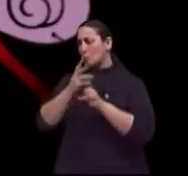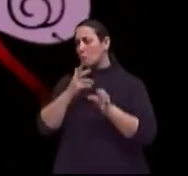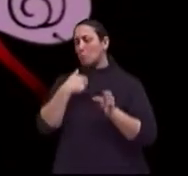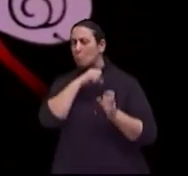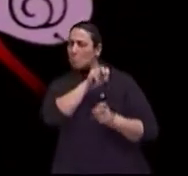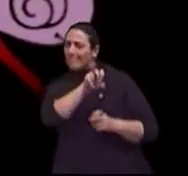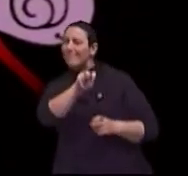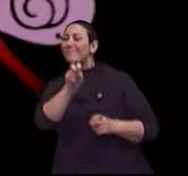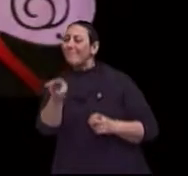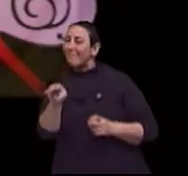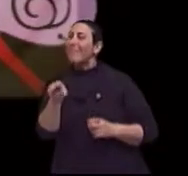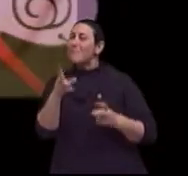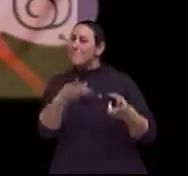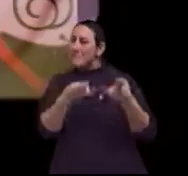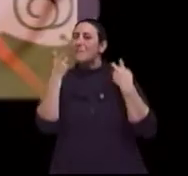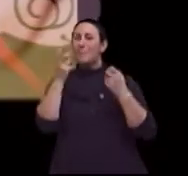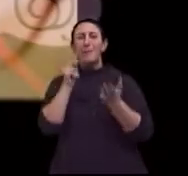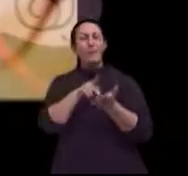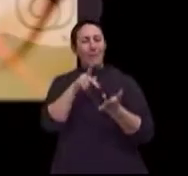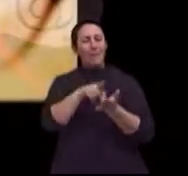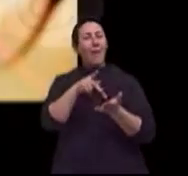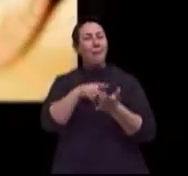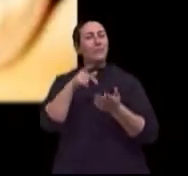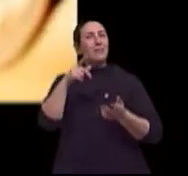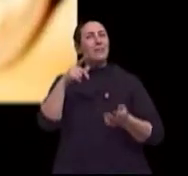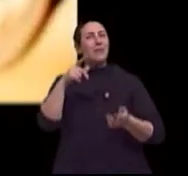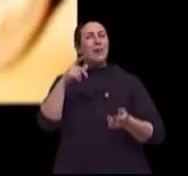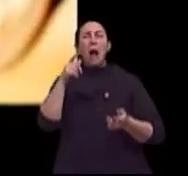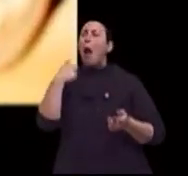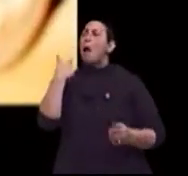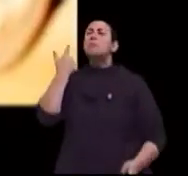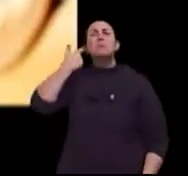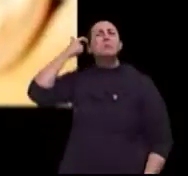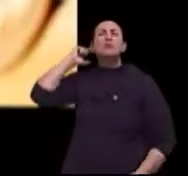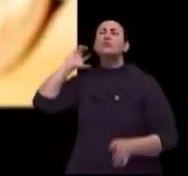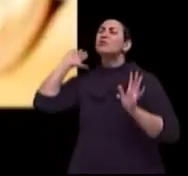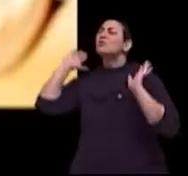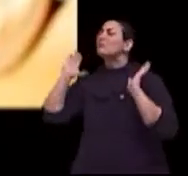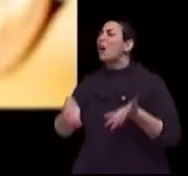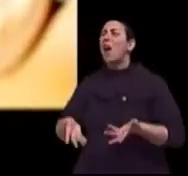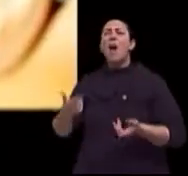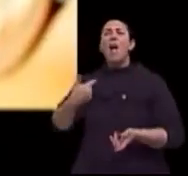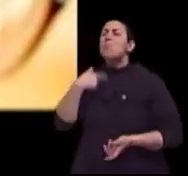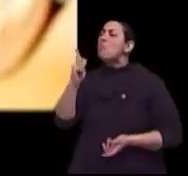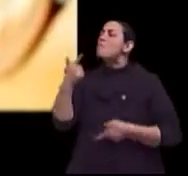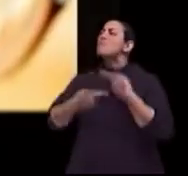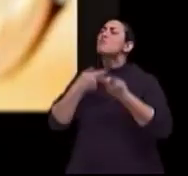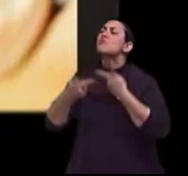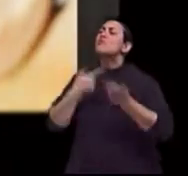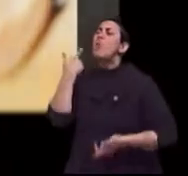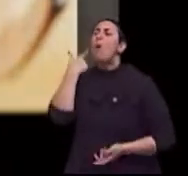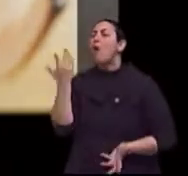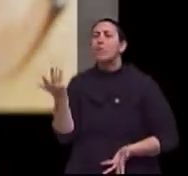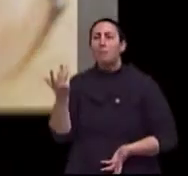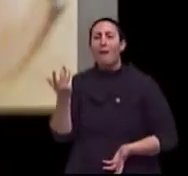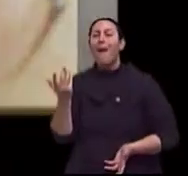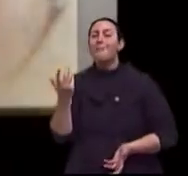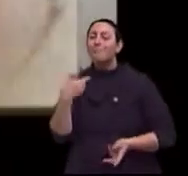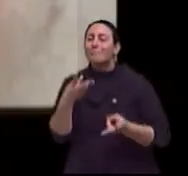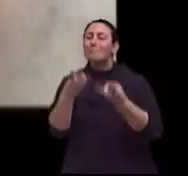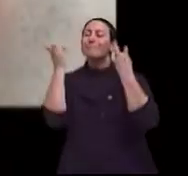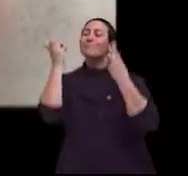vez em quando, assim, ah, mas eu botei esse aparelho, mas ele não funciona. Tu está esclarecendo isso. Exatamente. Deixou muito tempo